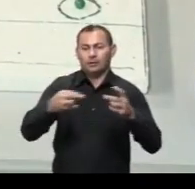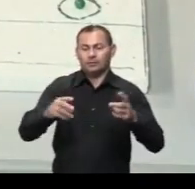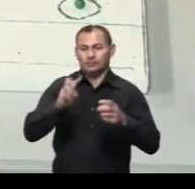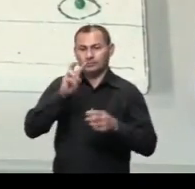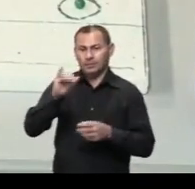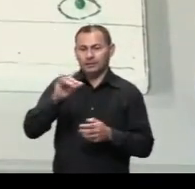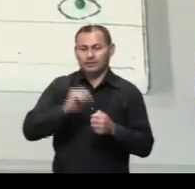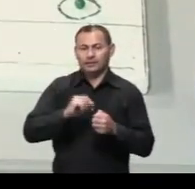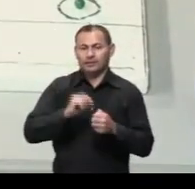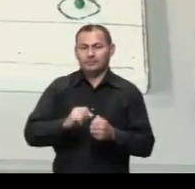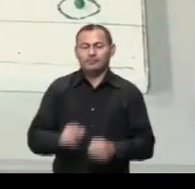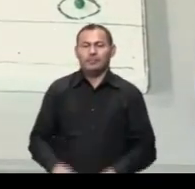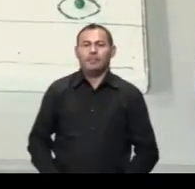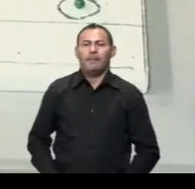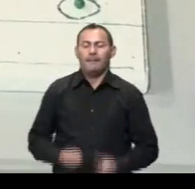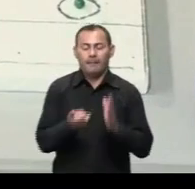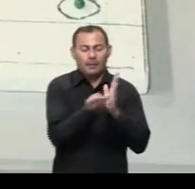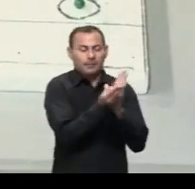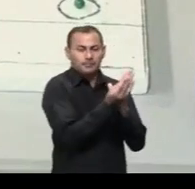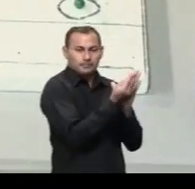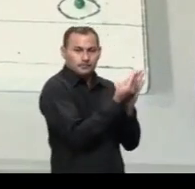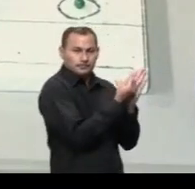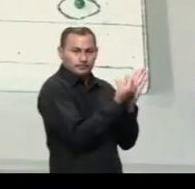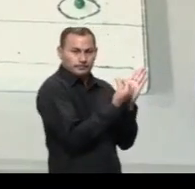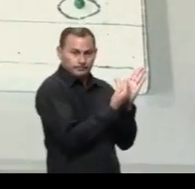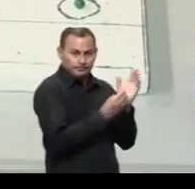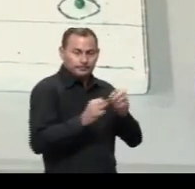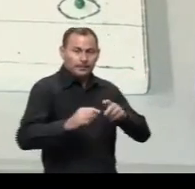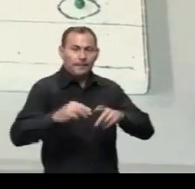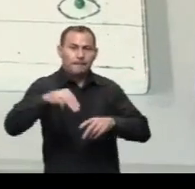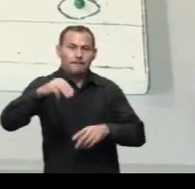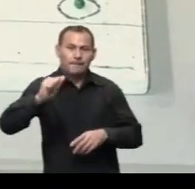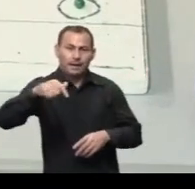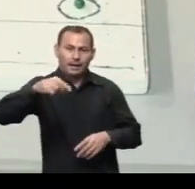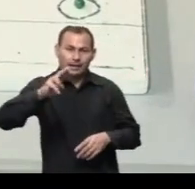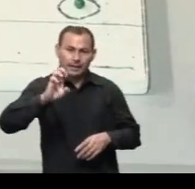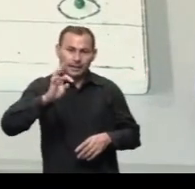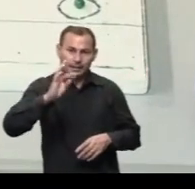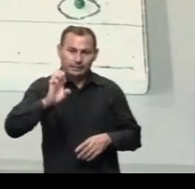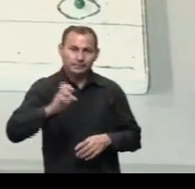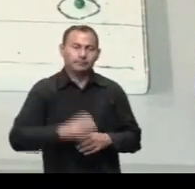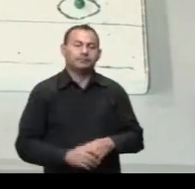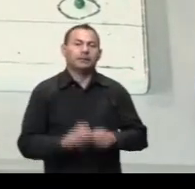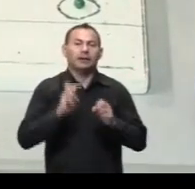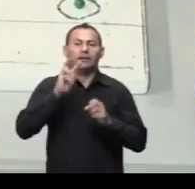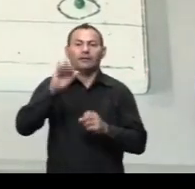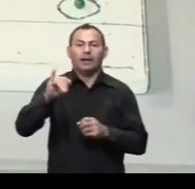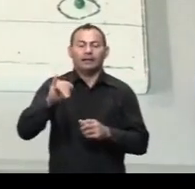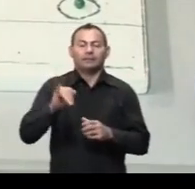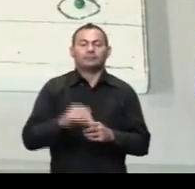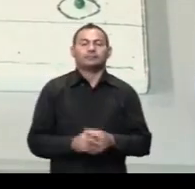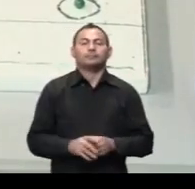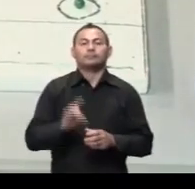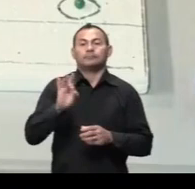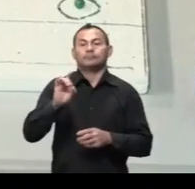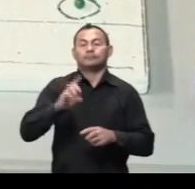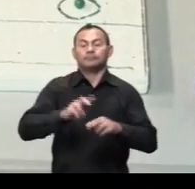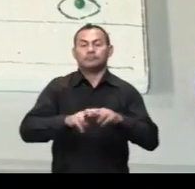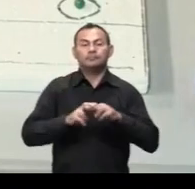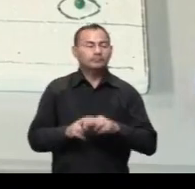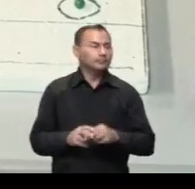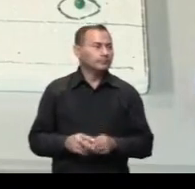vão fazer é desenhar esse terreno na sua maquete. Então, a gente vai lá. Só que